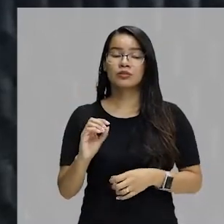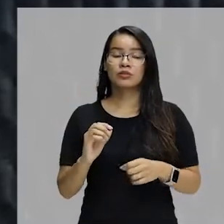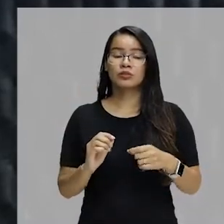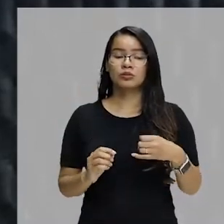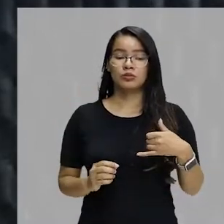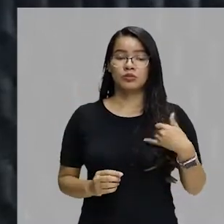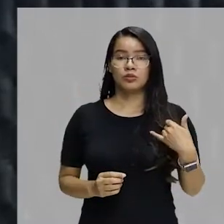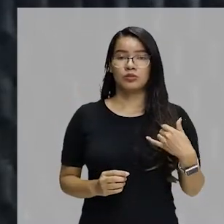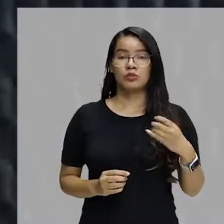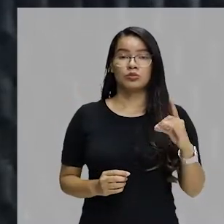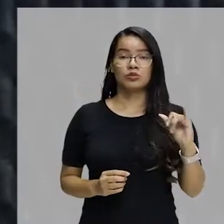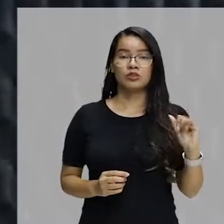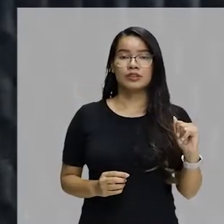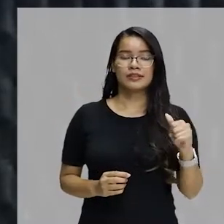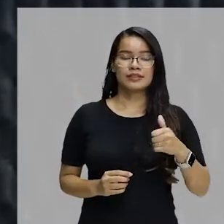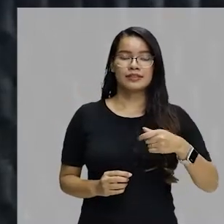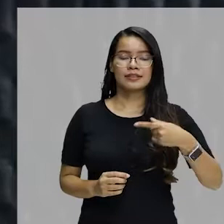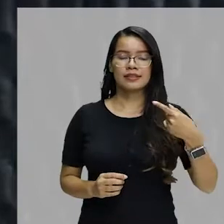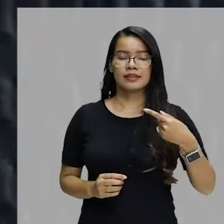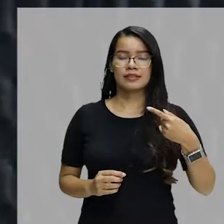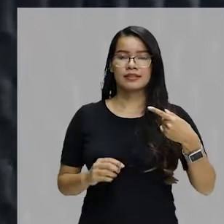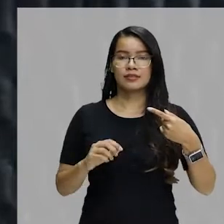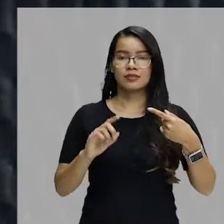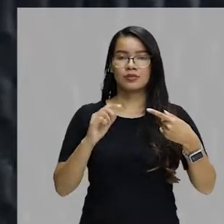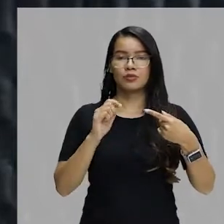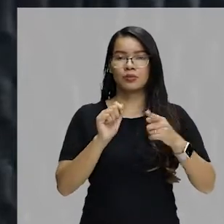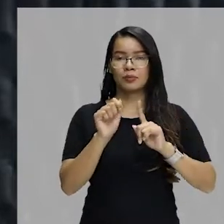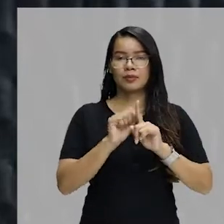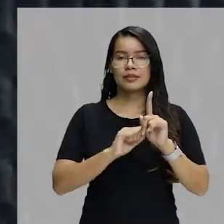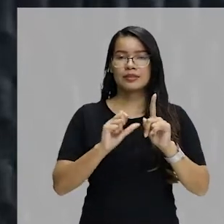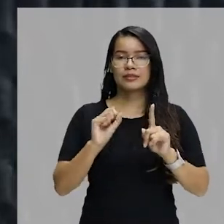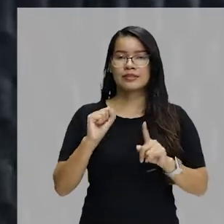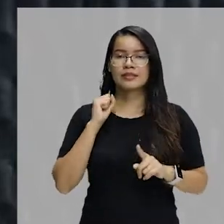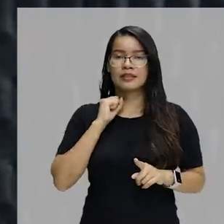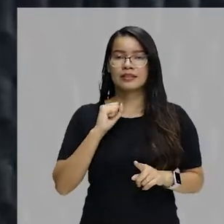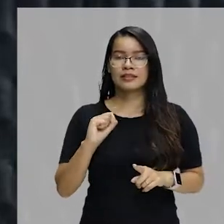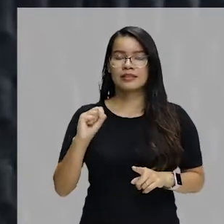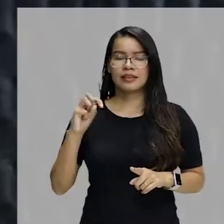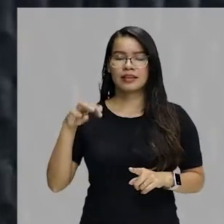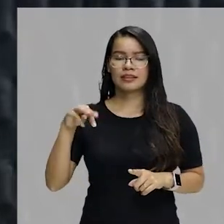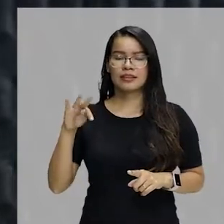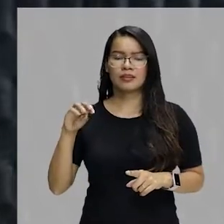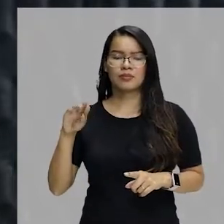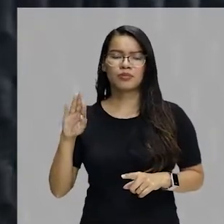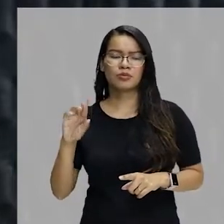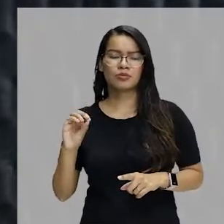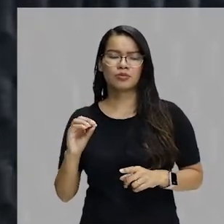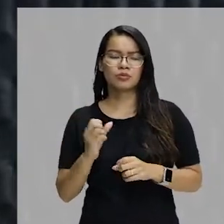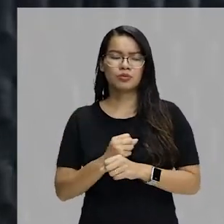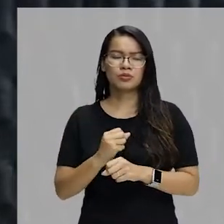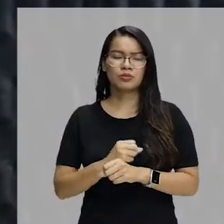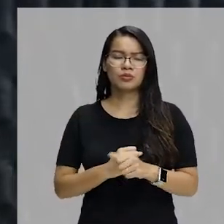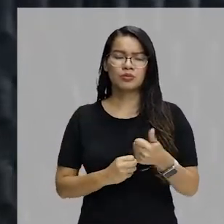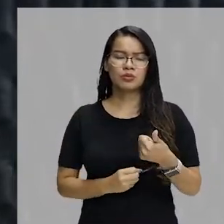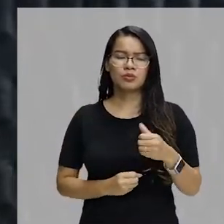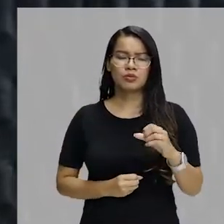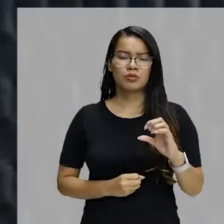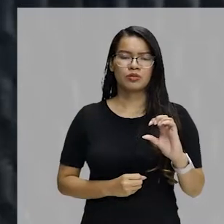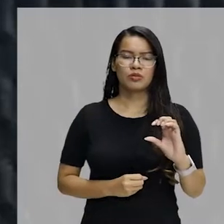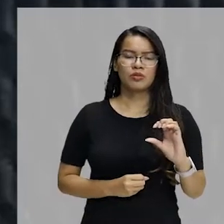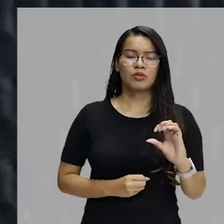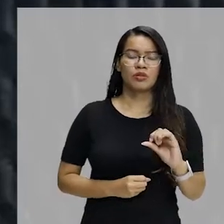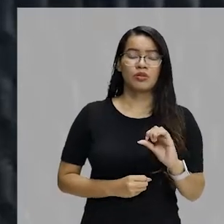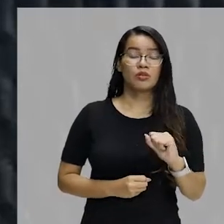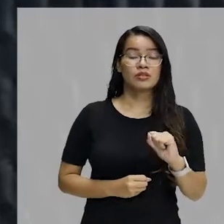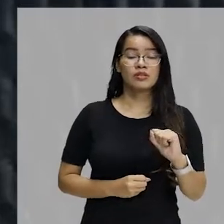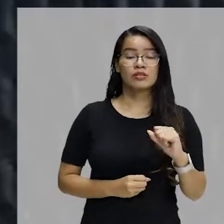de 1822. O quadro do Pedro Américo, que foi na verdade,